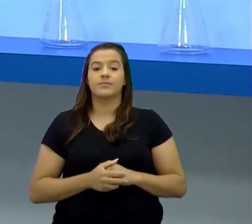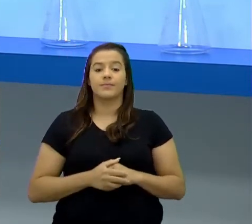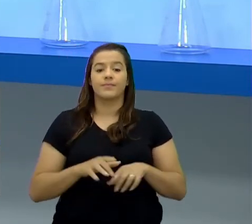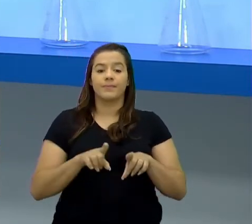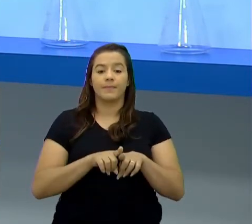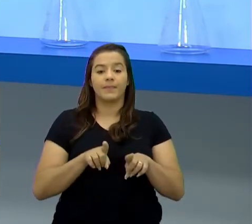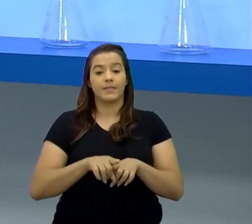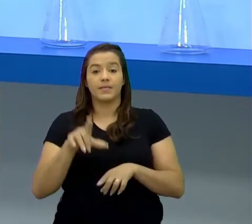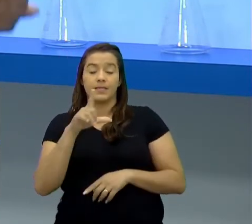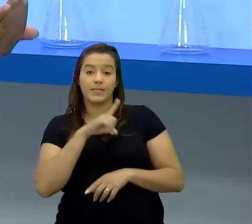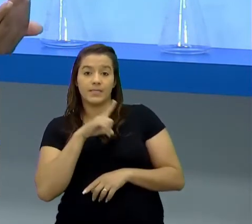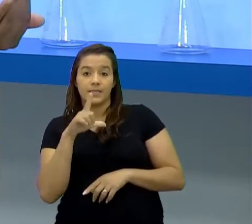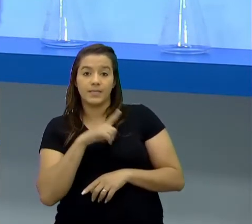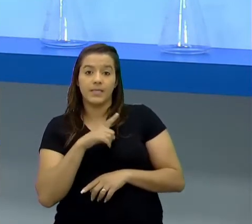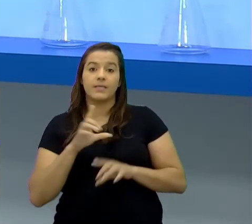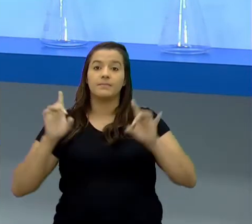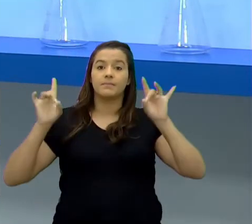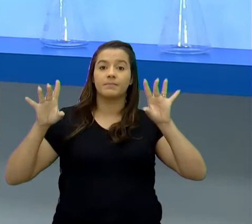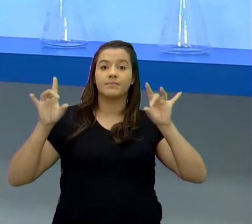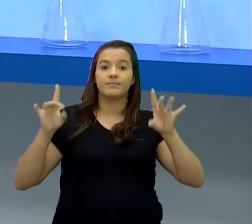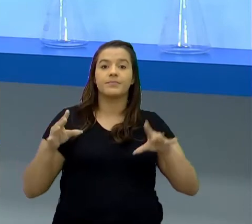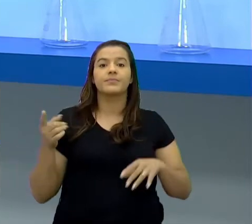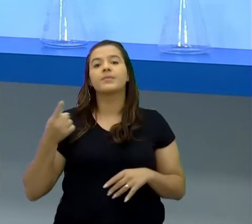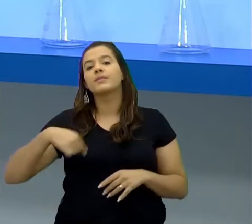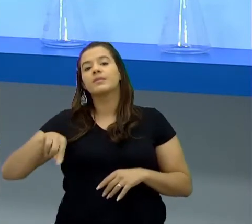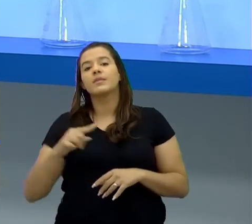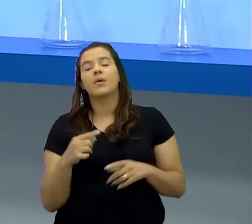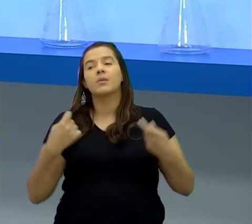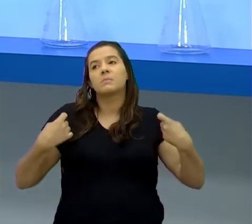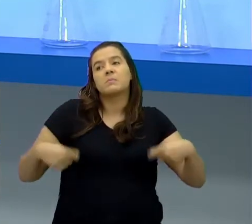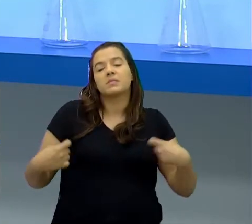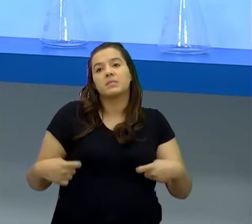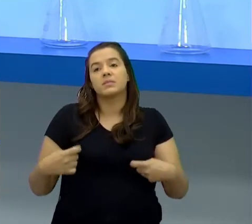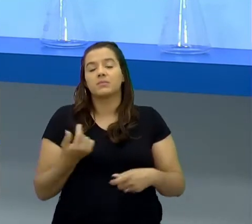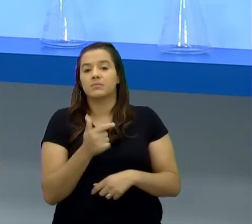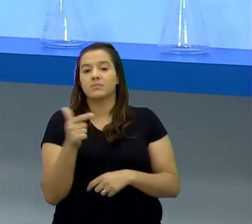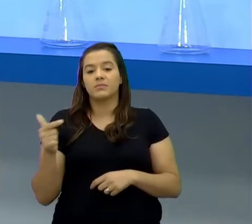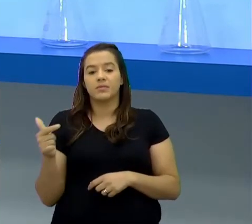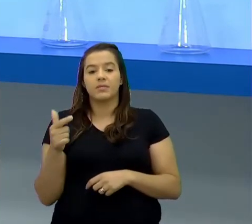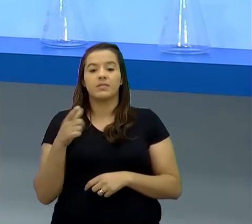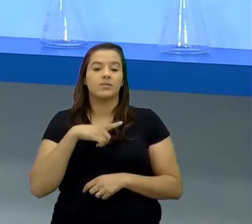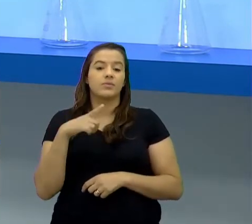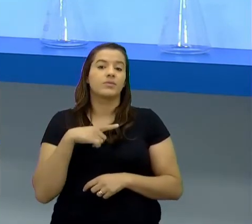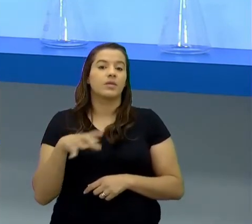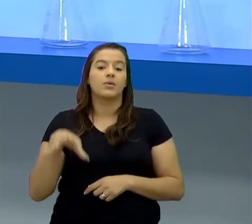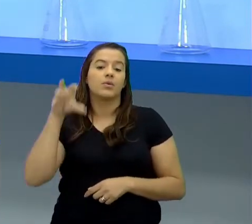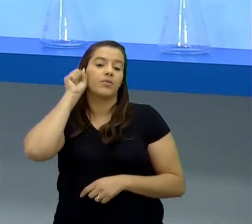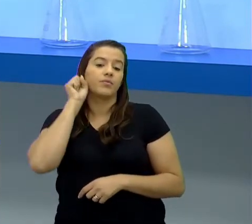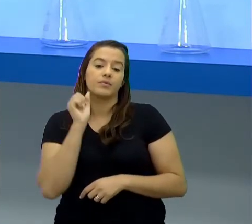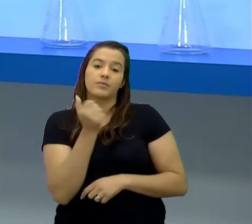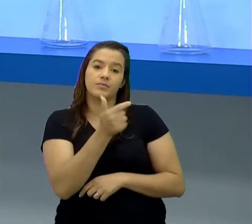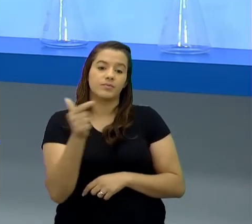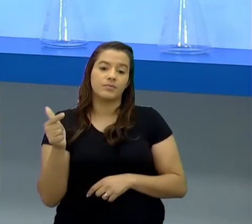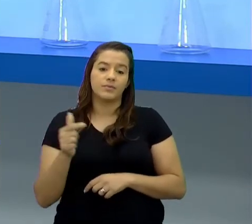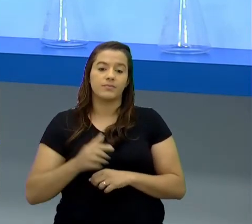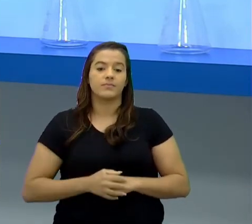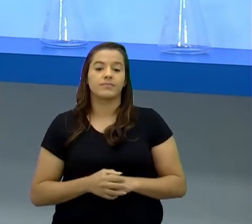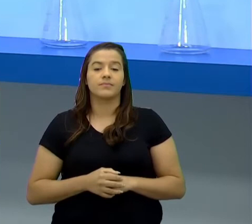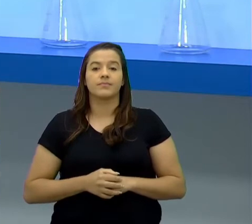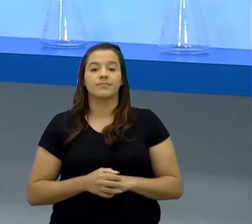tem o privilégio ou está no privilégio, não teria nem necessidade, não ouviria esses tipos de músicas, com certeza.